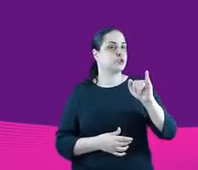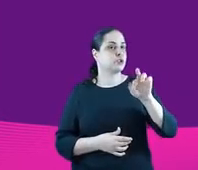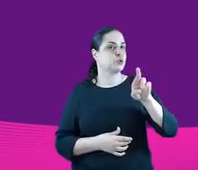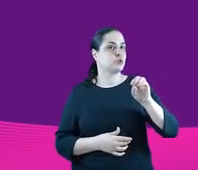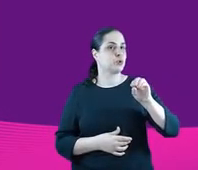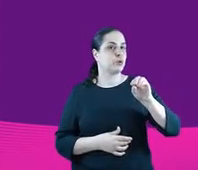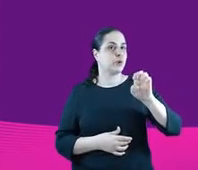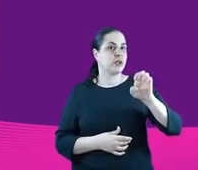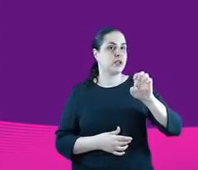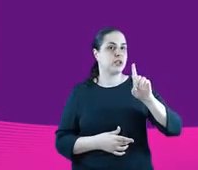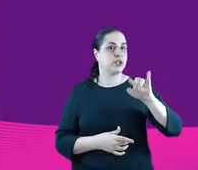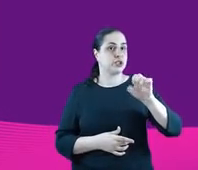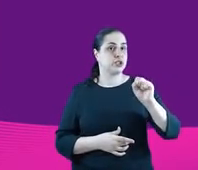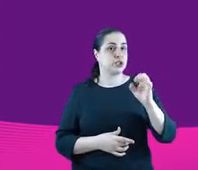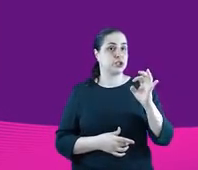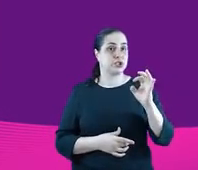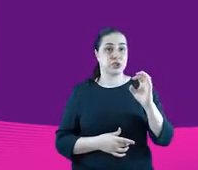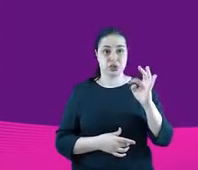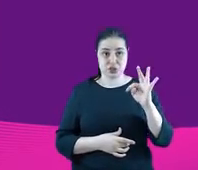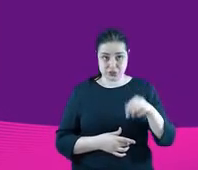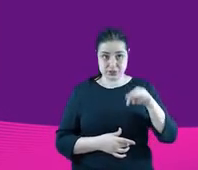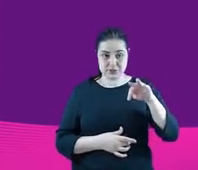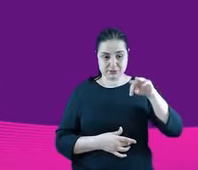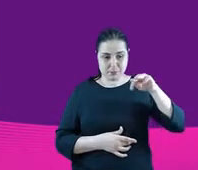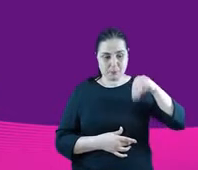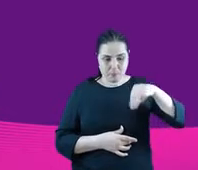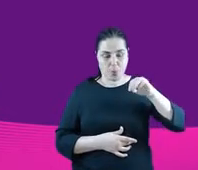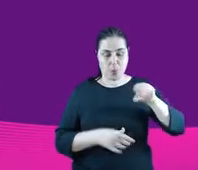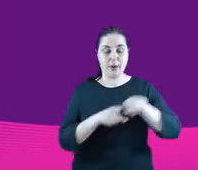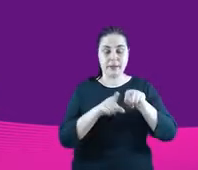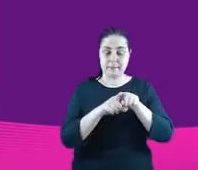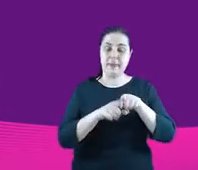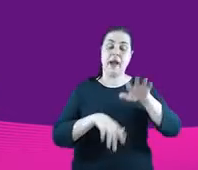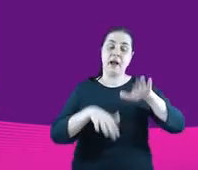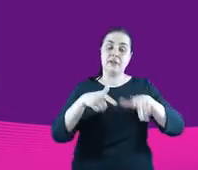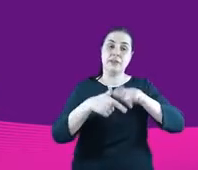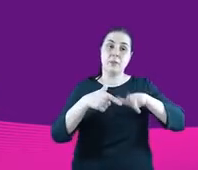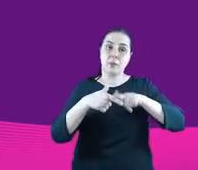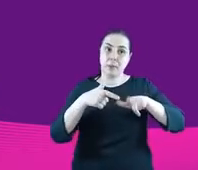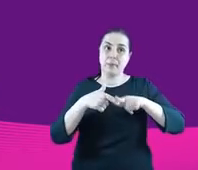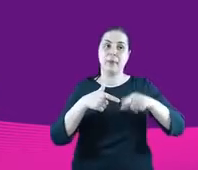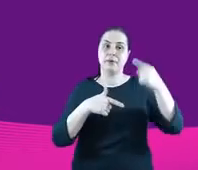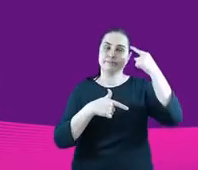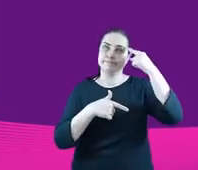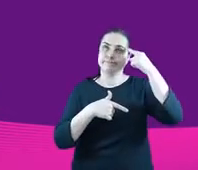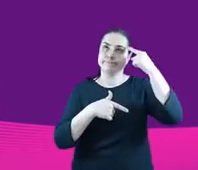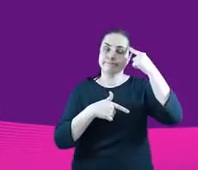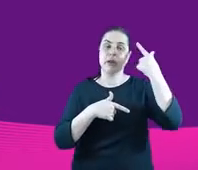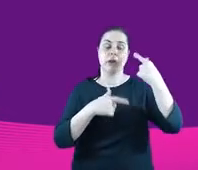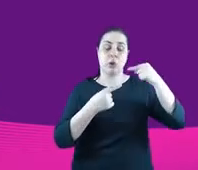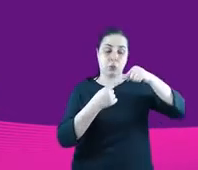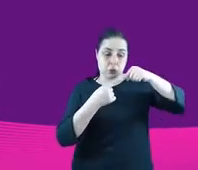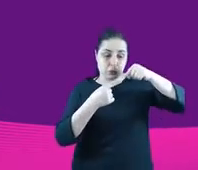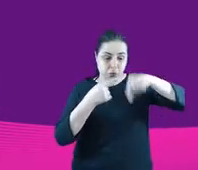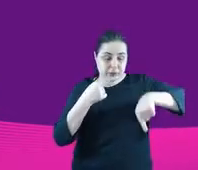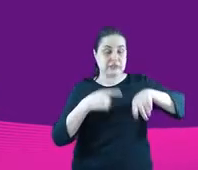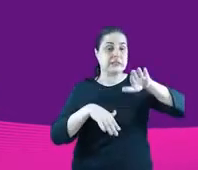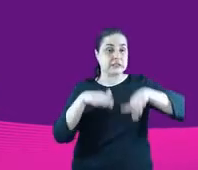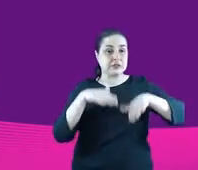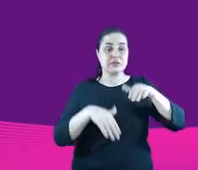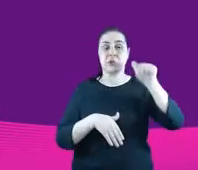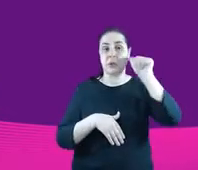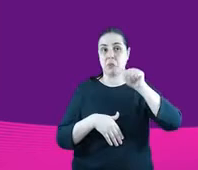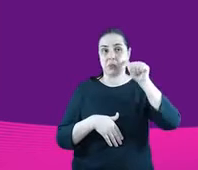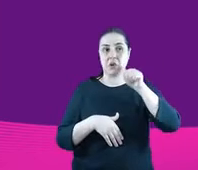e psicoterapia. Disfunção cognitiva também é muito negligenciada. A mulher na menopausa já tem um déficit cognitivo,